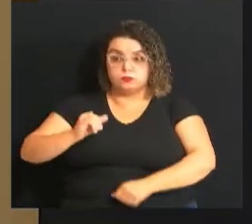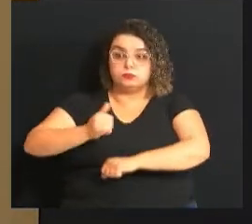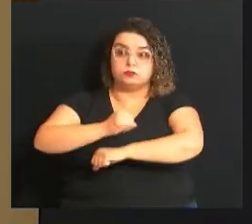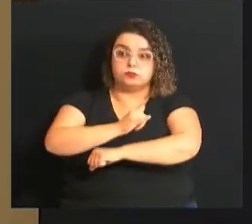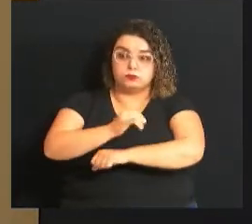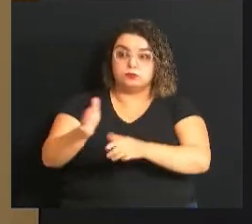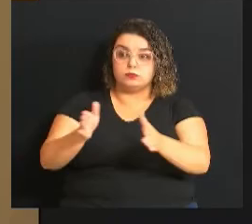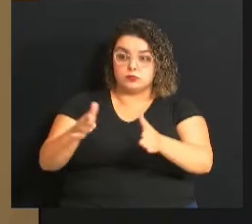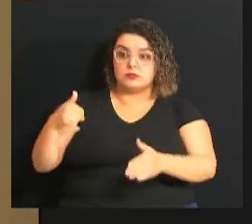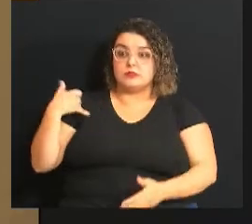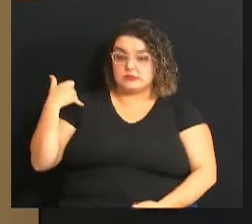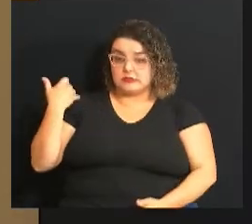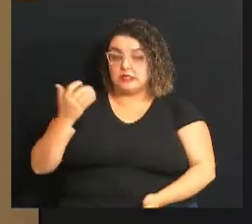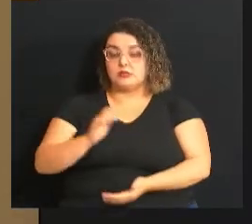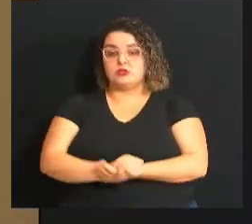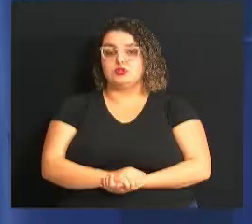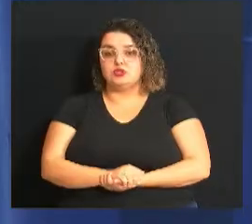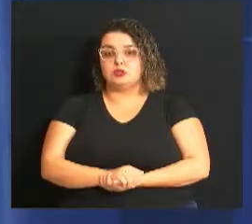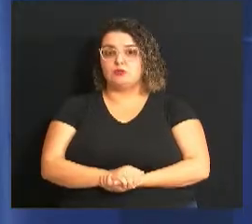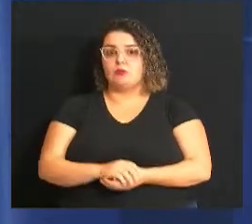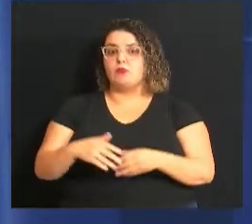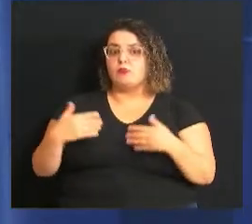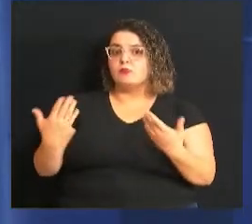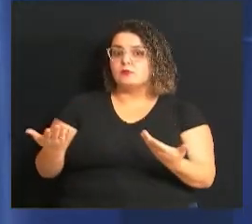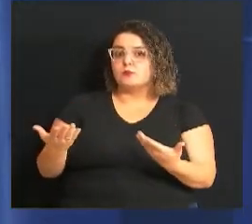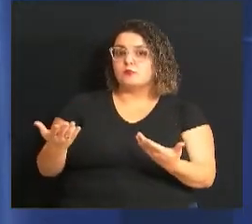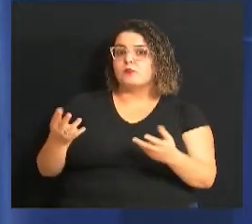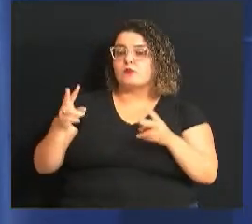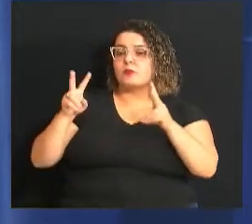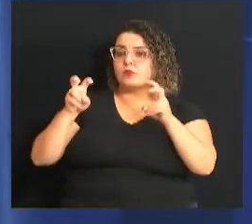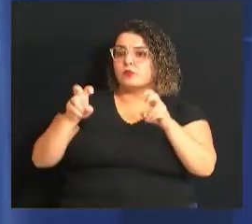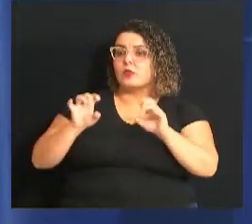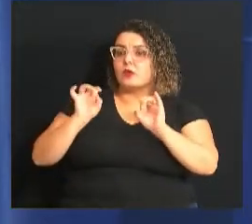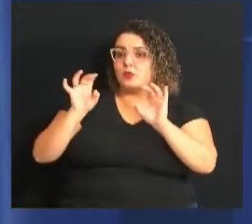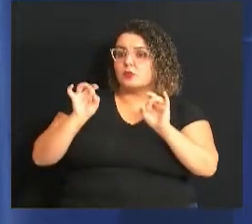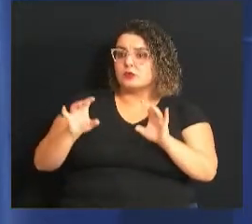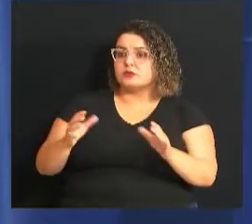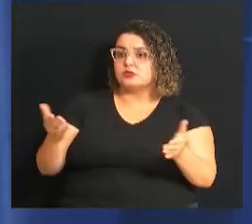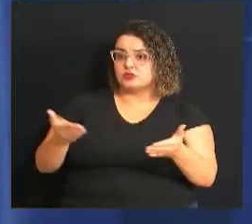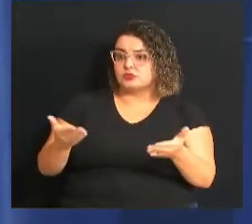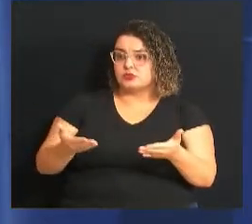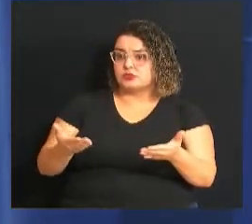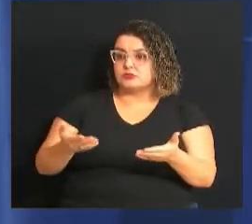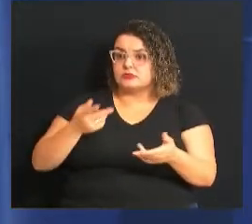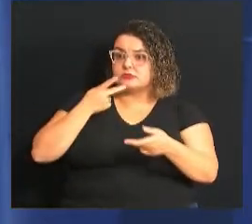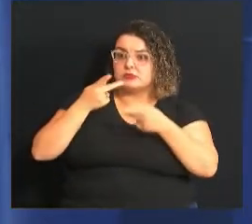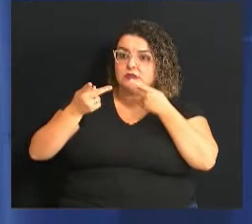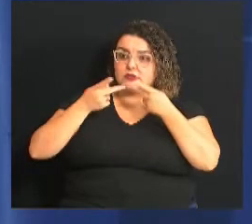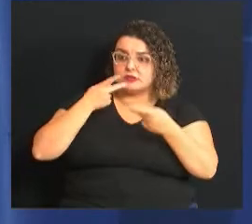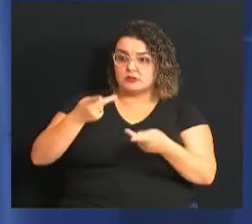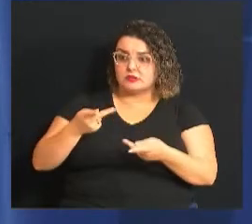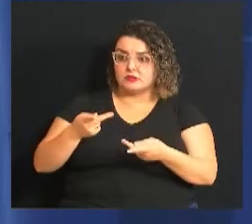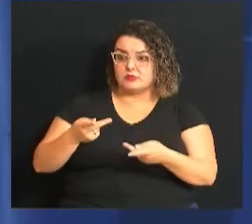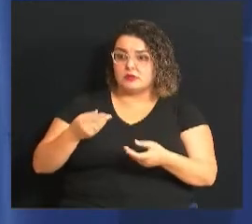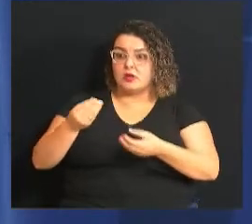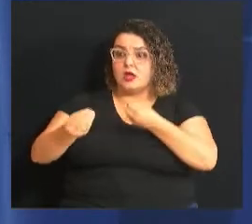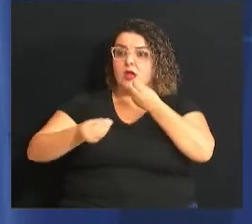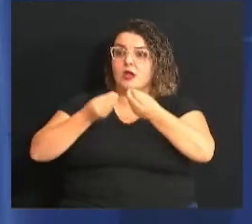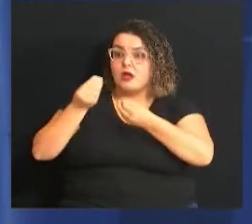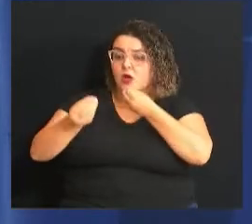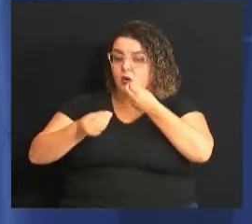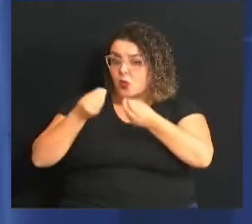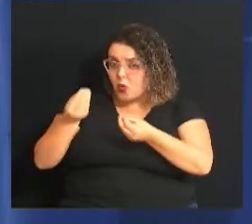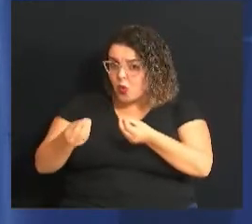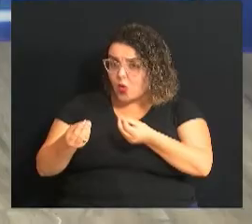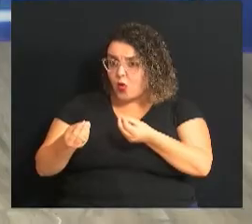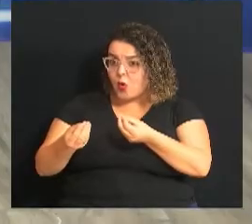faixa etária. E assim, o assunto específico de hoje que a gente vai falar é sobre como